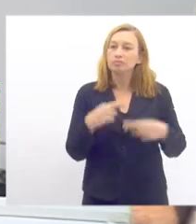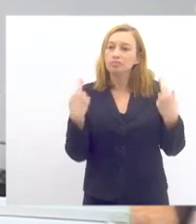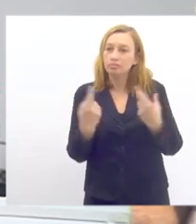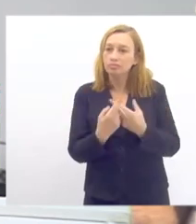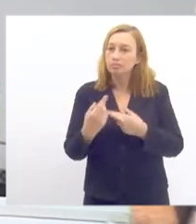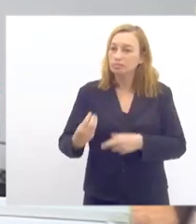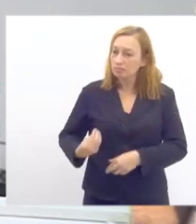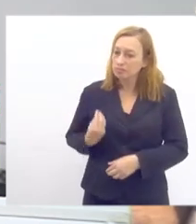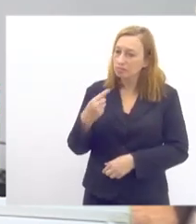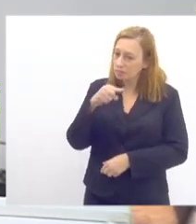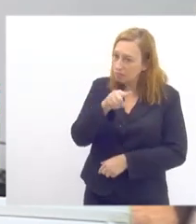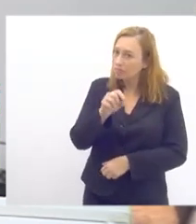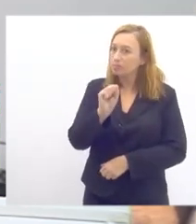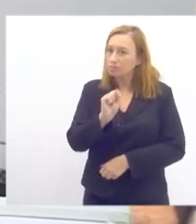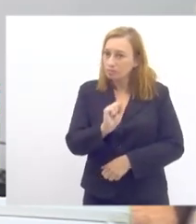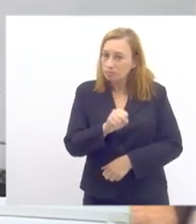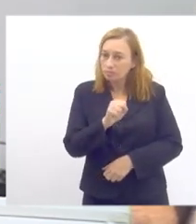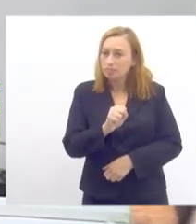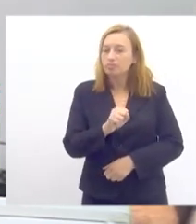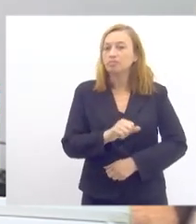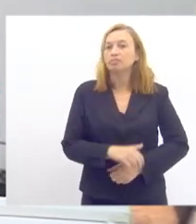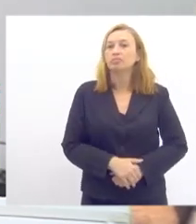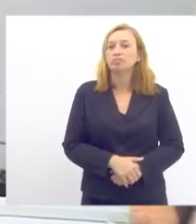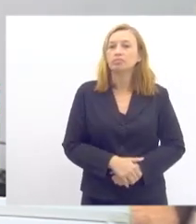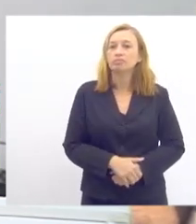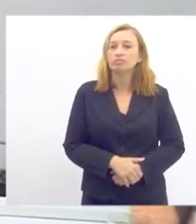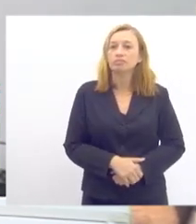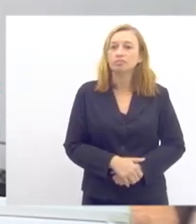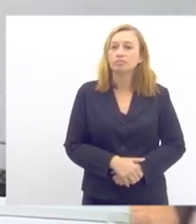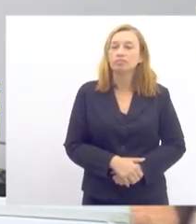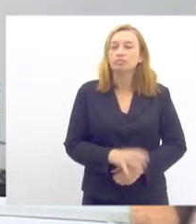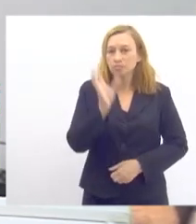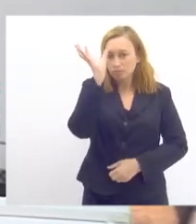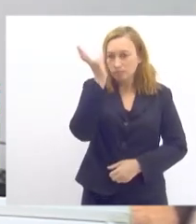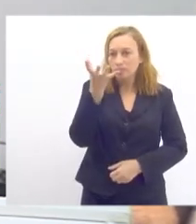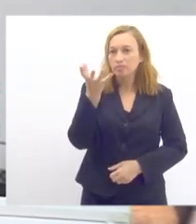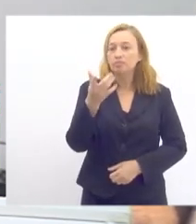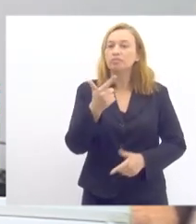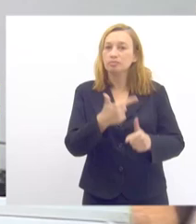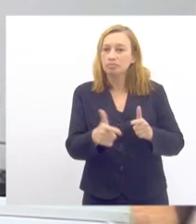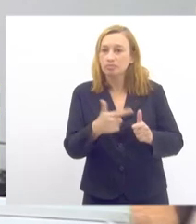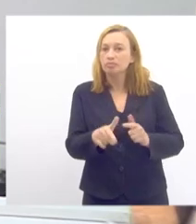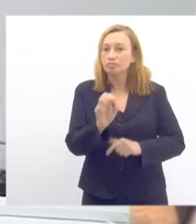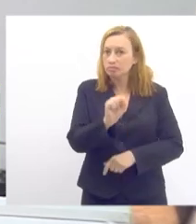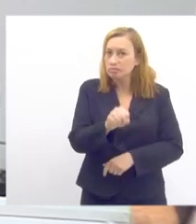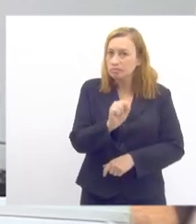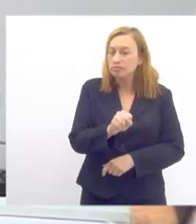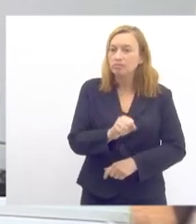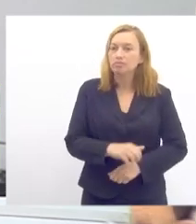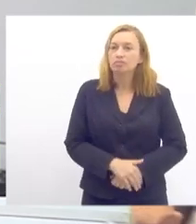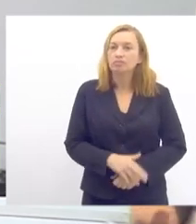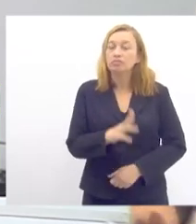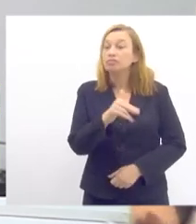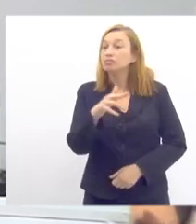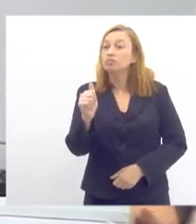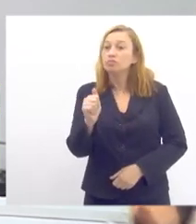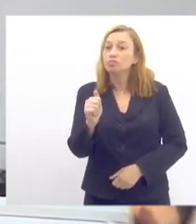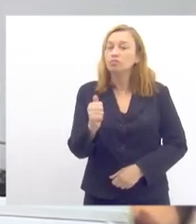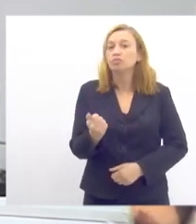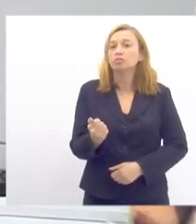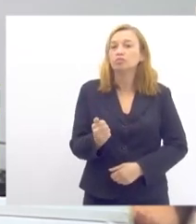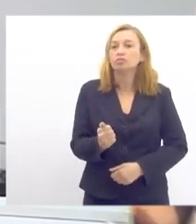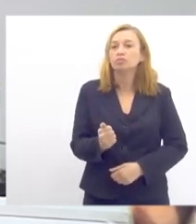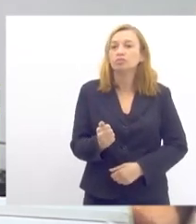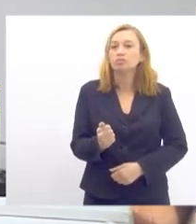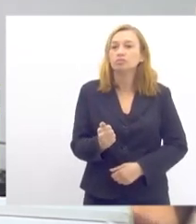estaremos presentes com ânimos de solucionar, efetivamente, que nunca foi